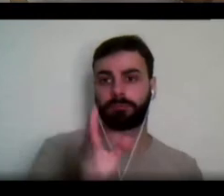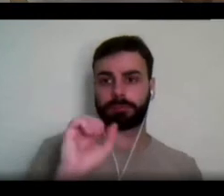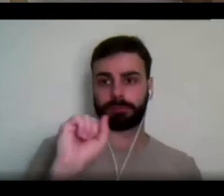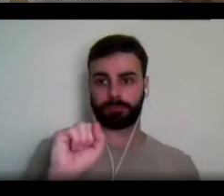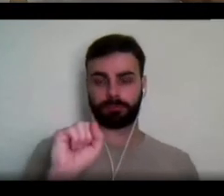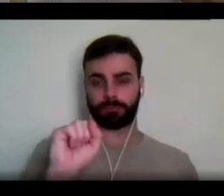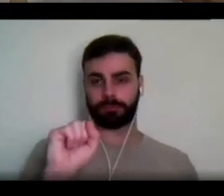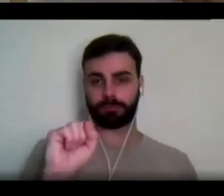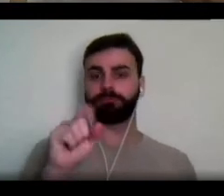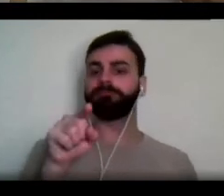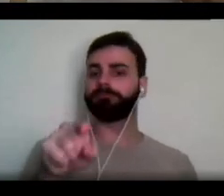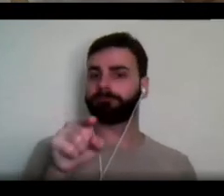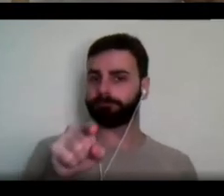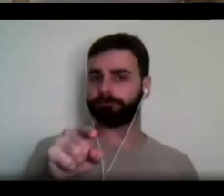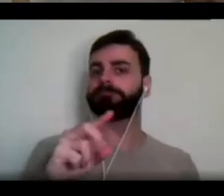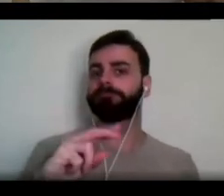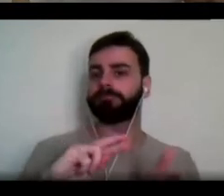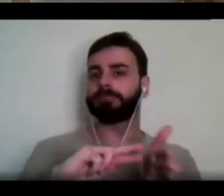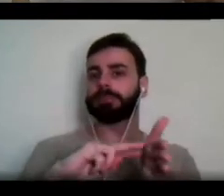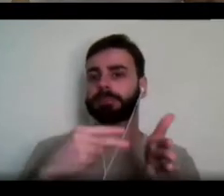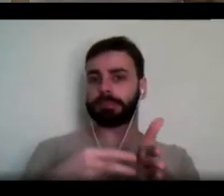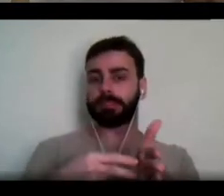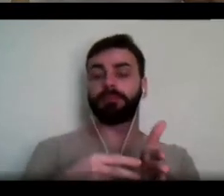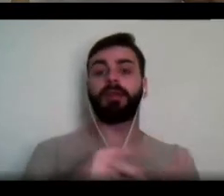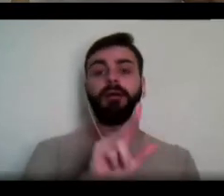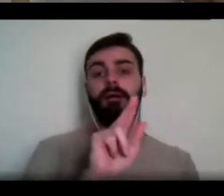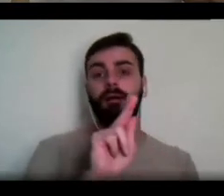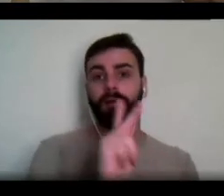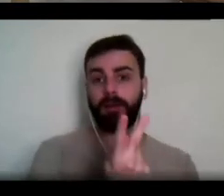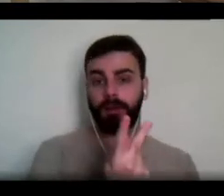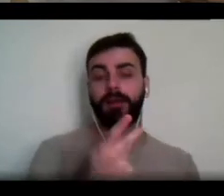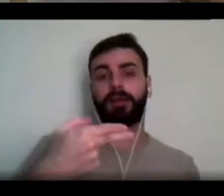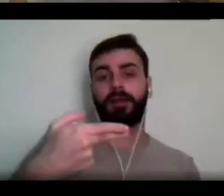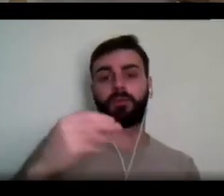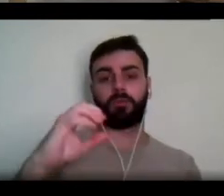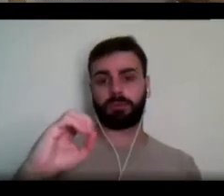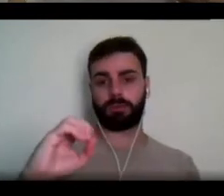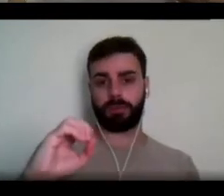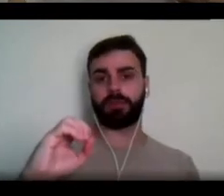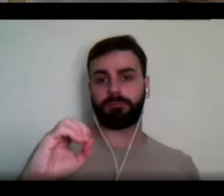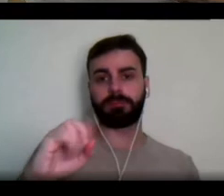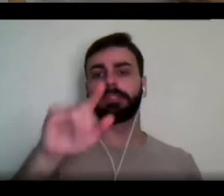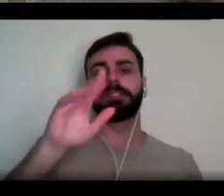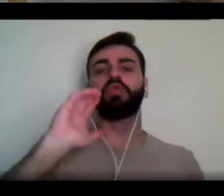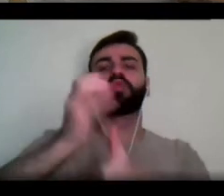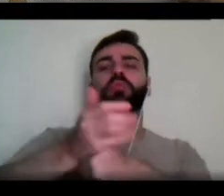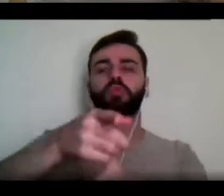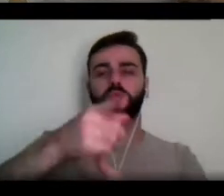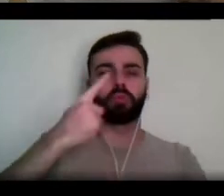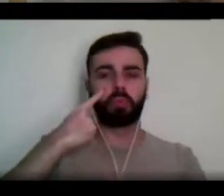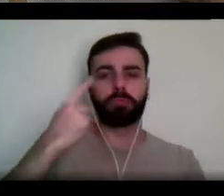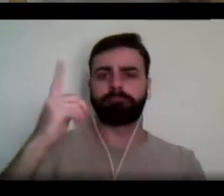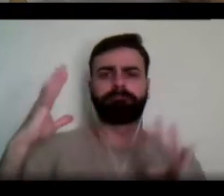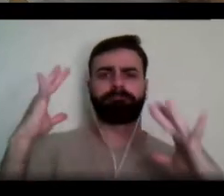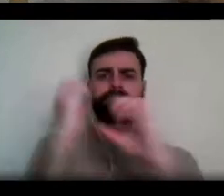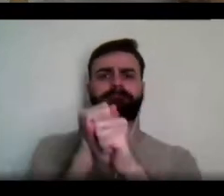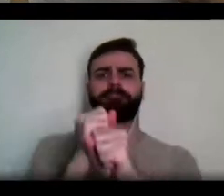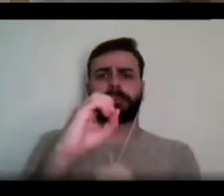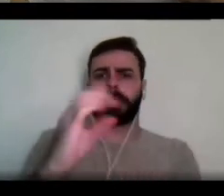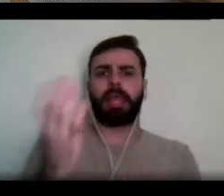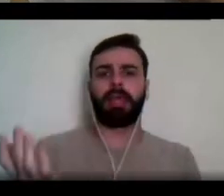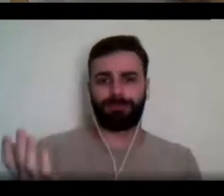eu tenho que H é igual a 0. Bota 4,9 aqui, isso aqui fica 0. Ó.